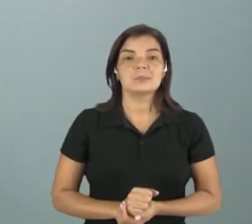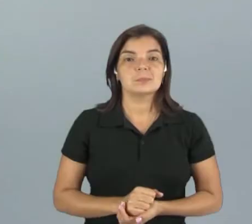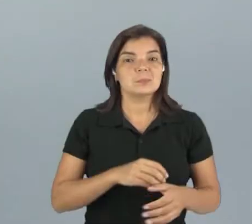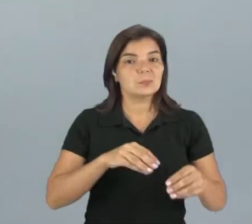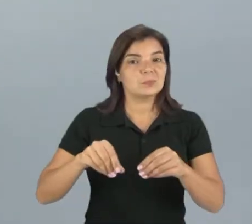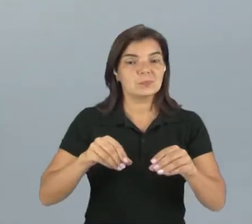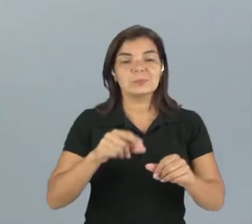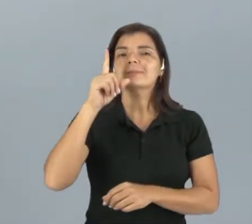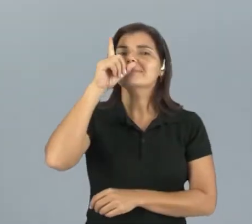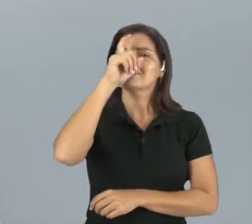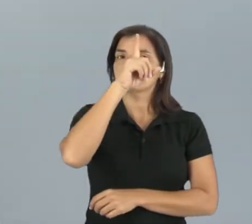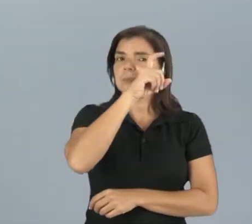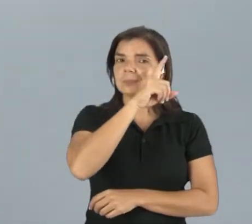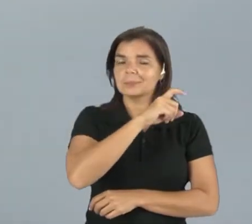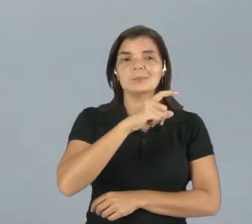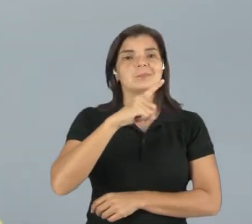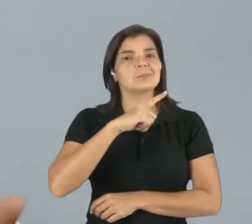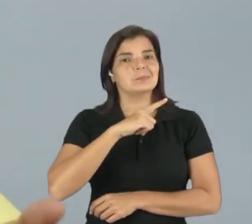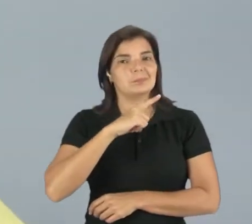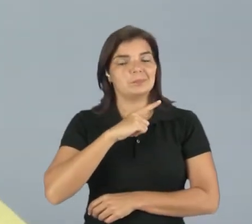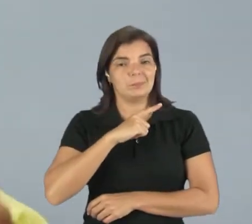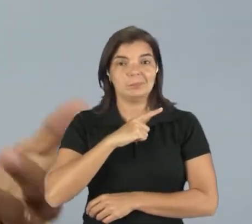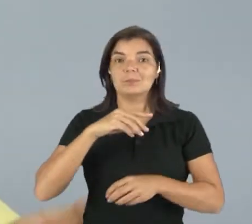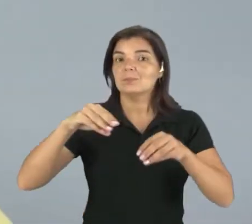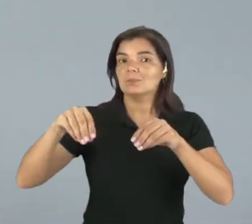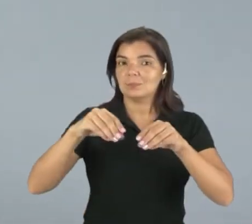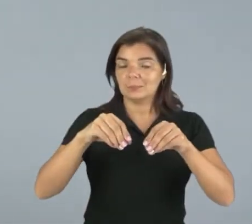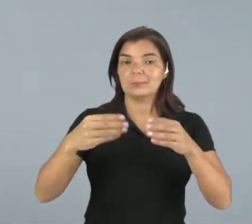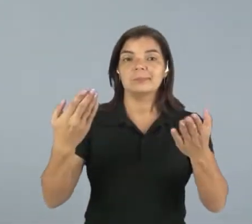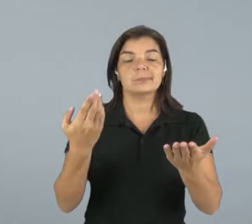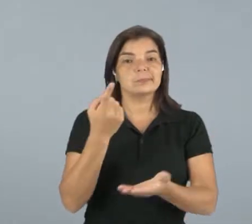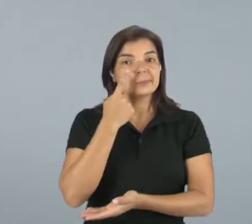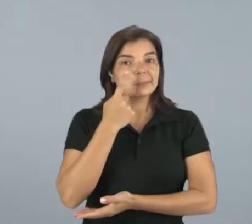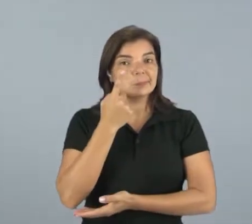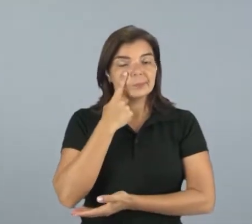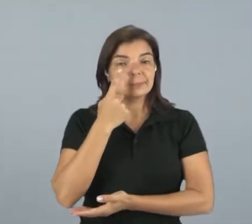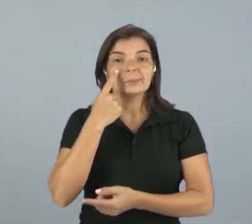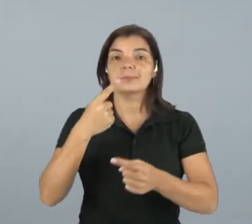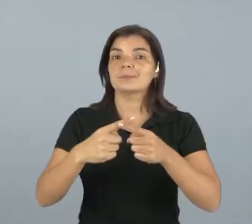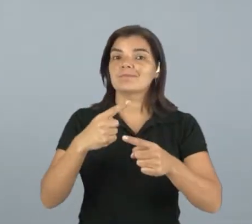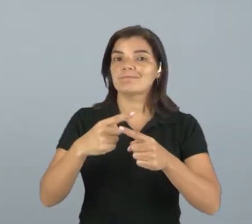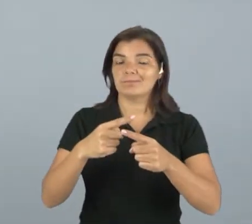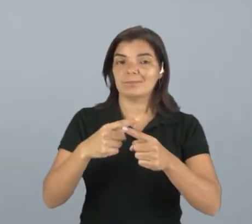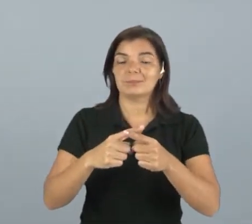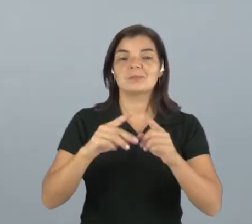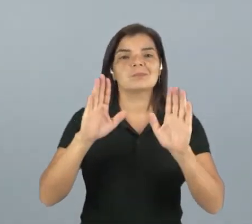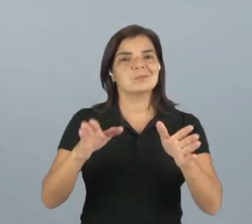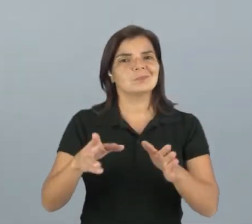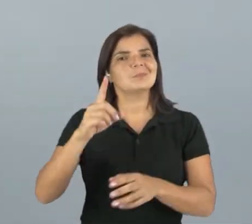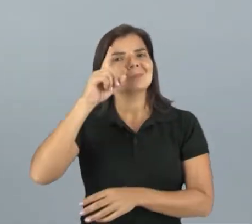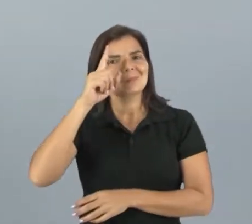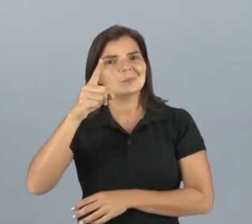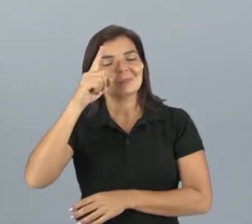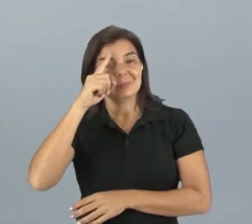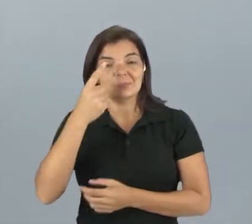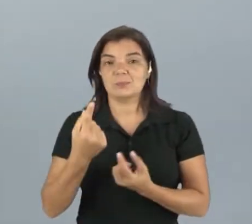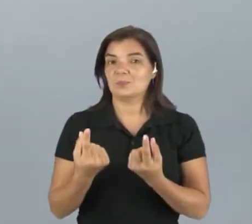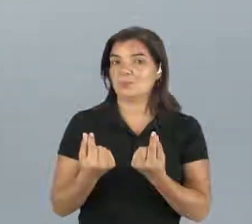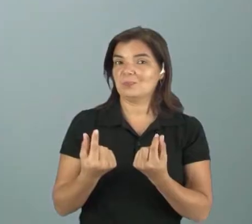terra dificilmente terão acesso a essas terras que eles estão visualizando aí, porque além de já terem dono, os